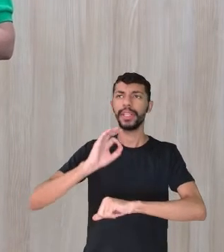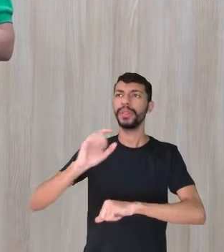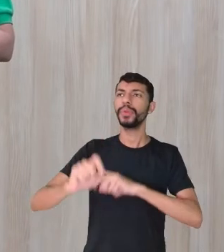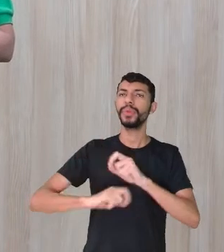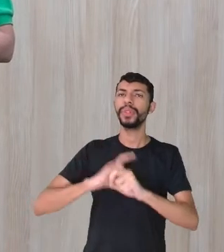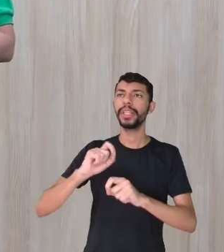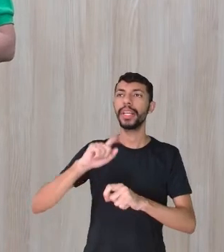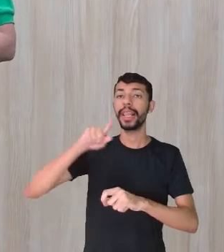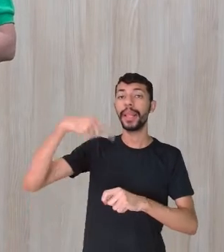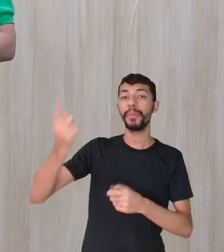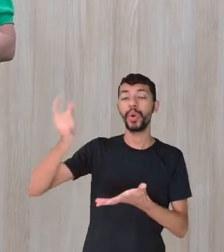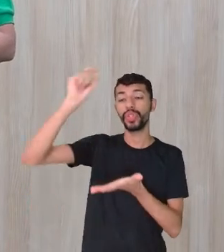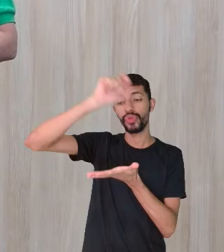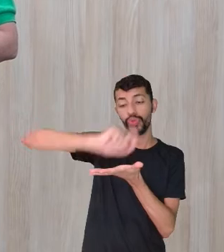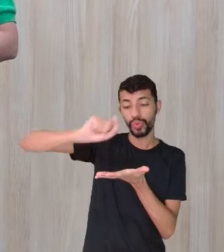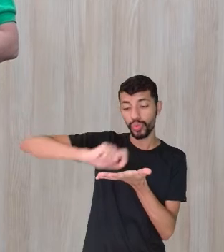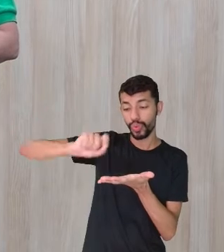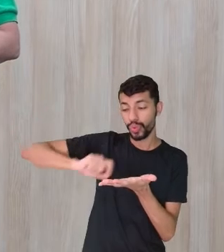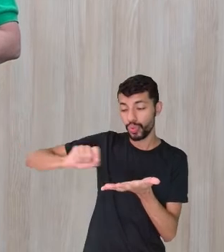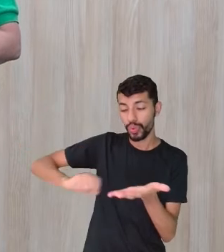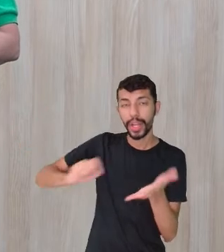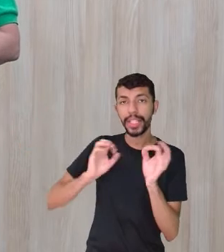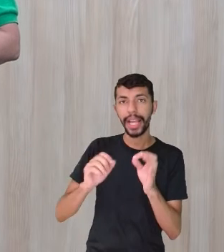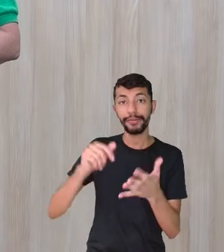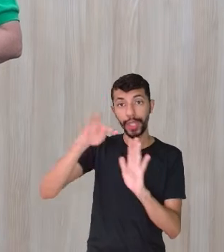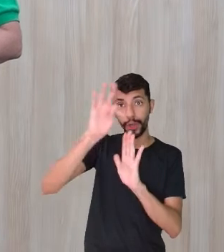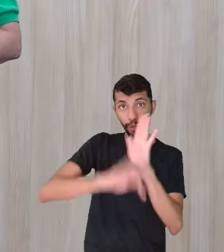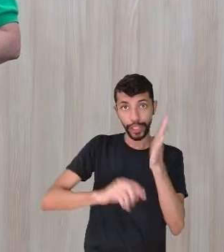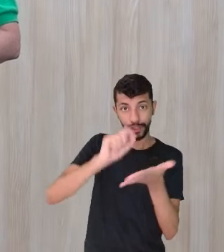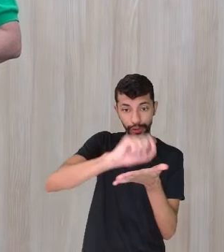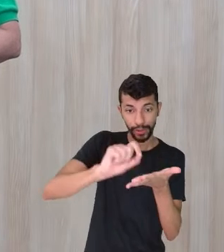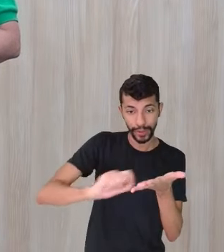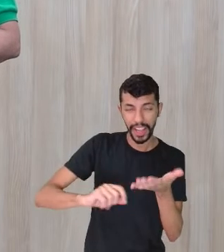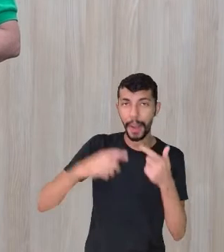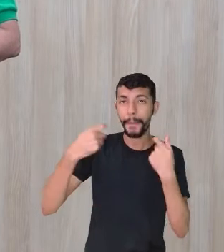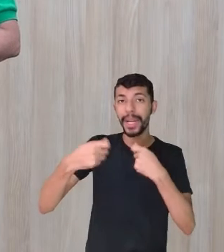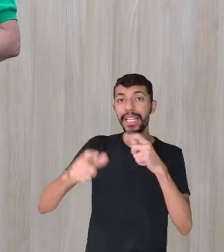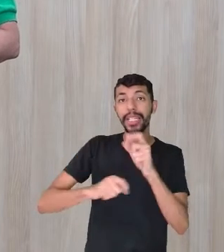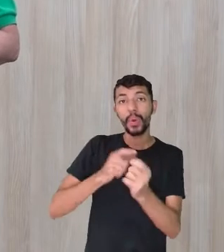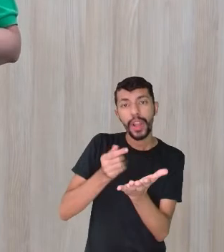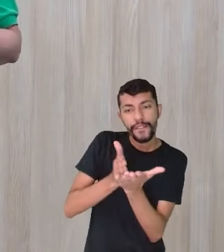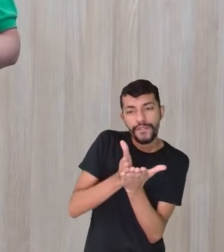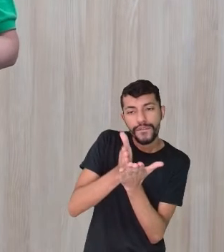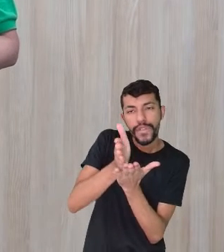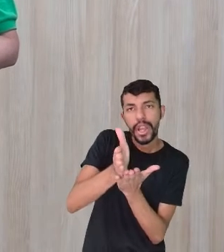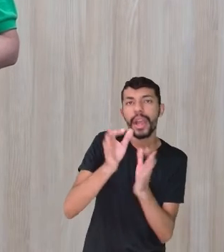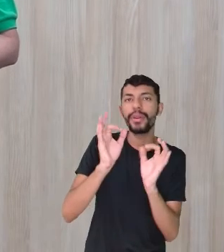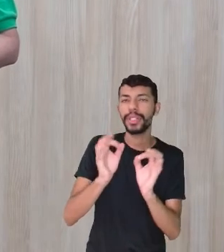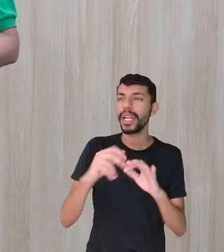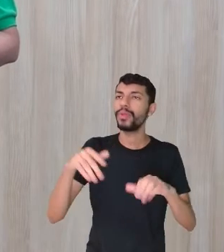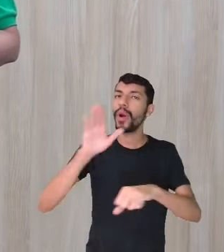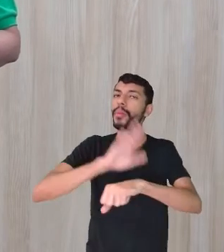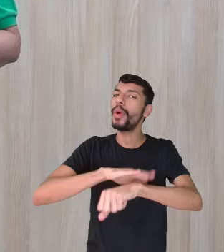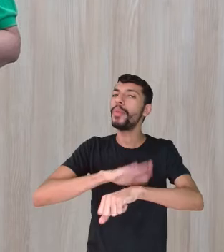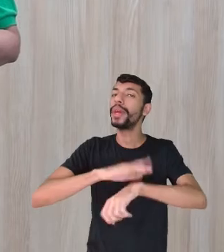ela é redigida, e esse texto redigido, ele deve ser fiel ao momento que